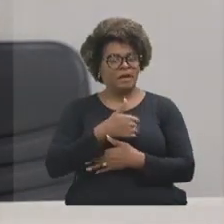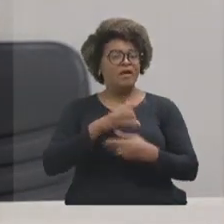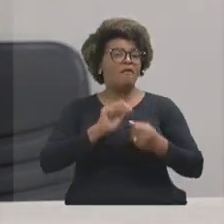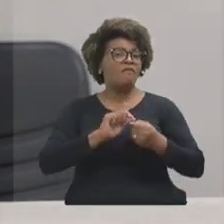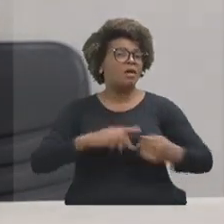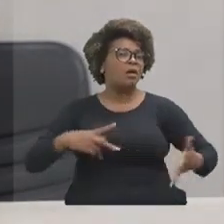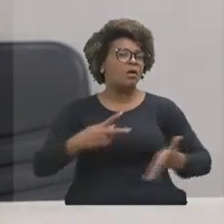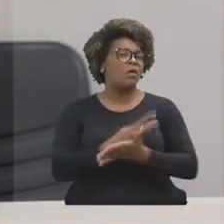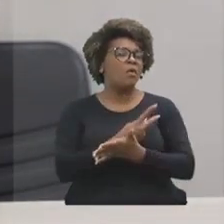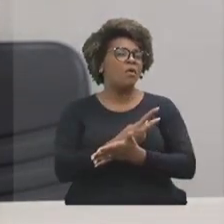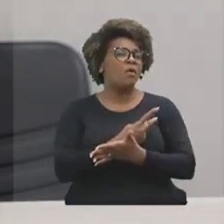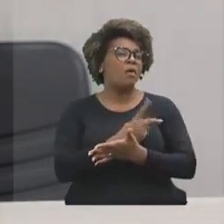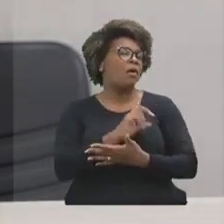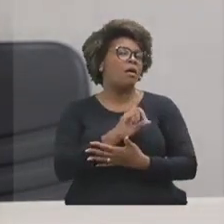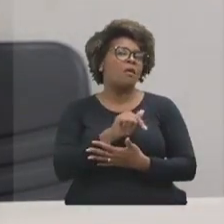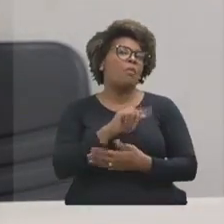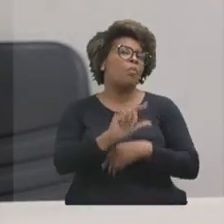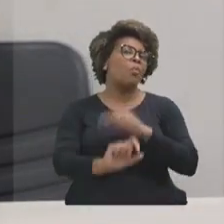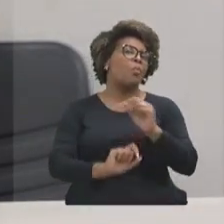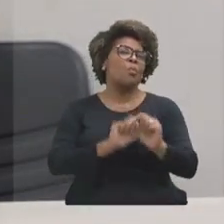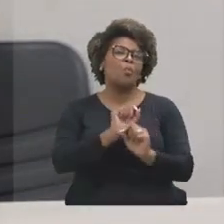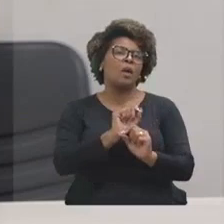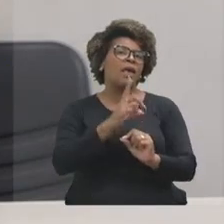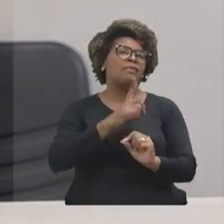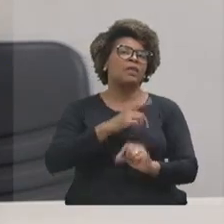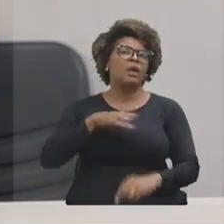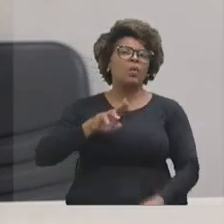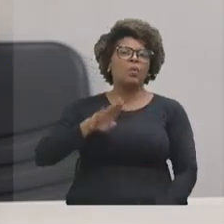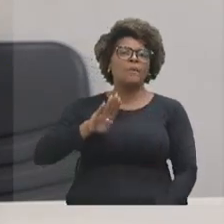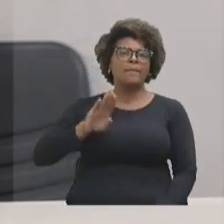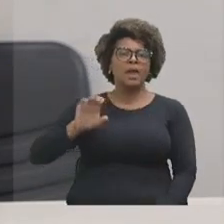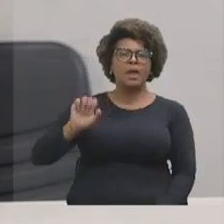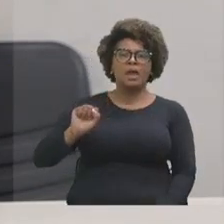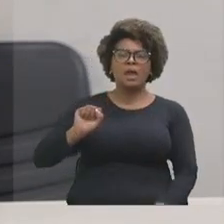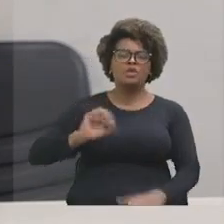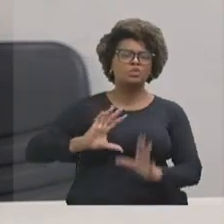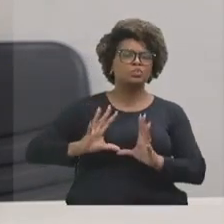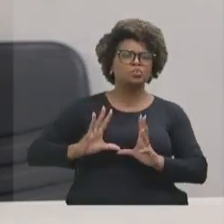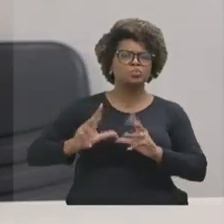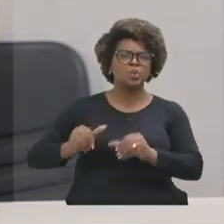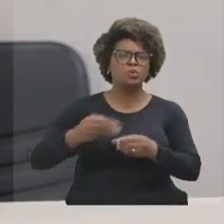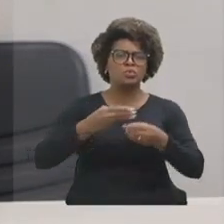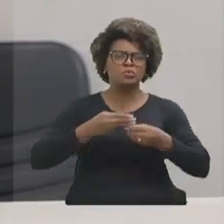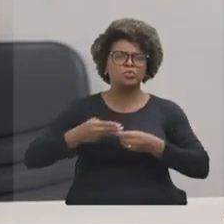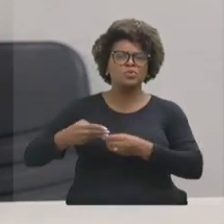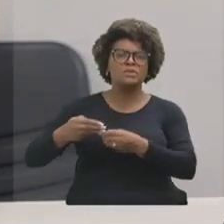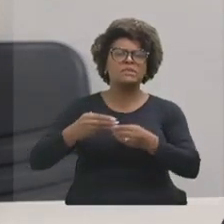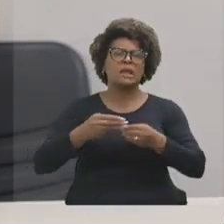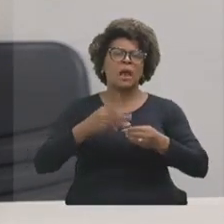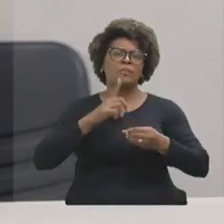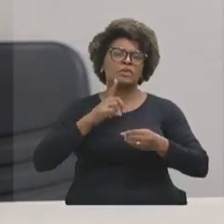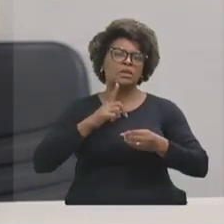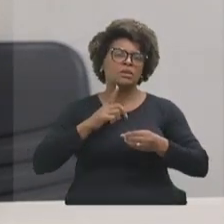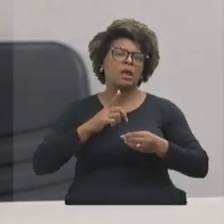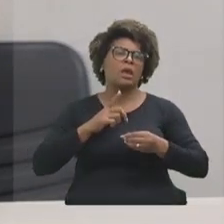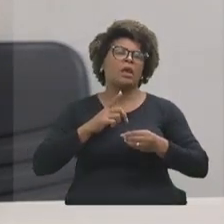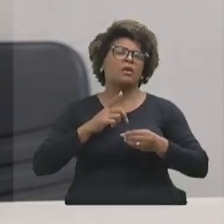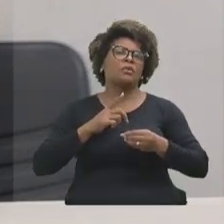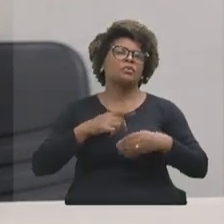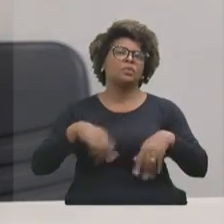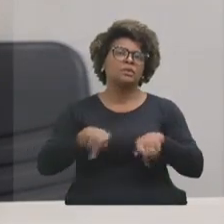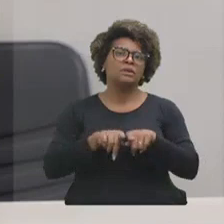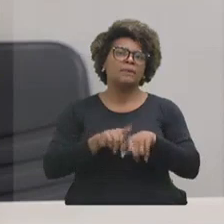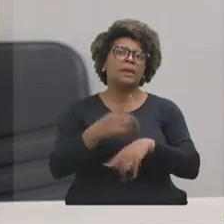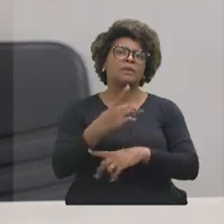acontecer é ter o BS em todos os municípios em tendo cobertura de tendo